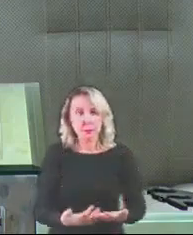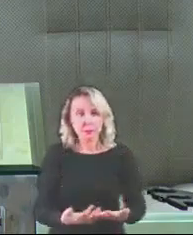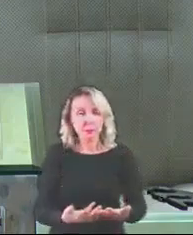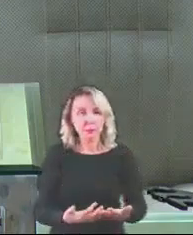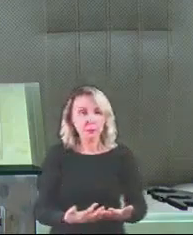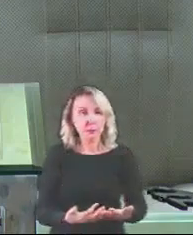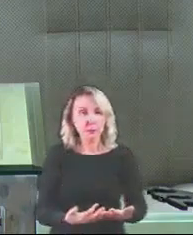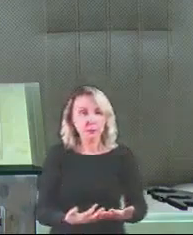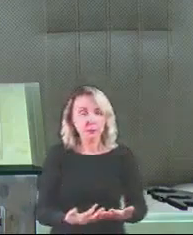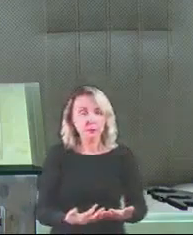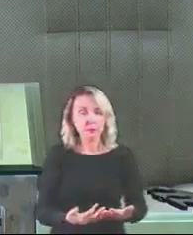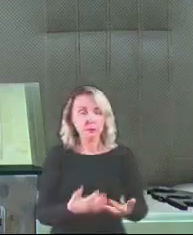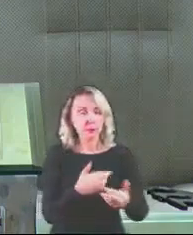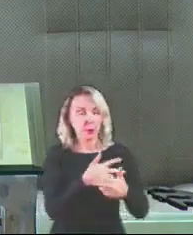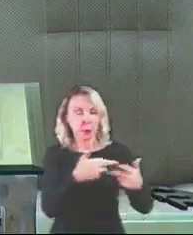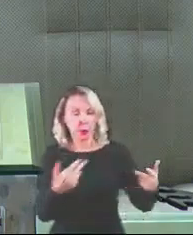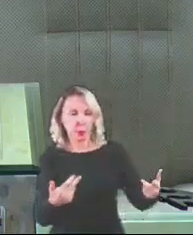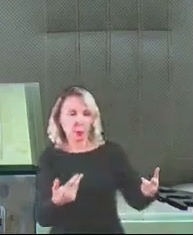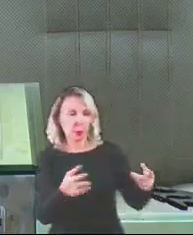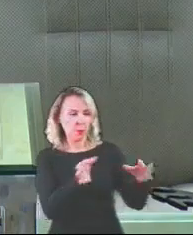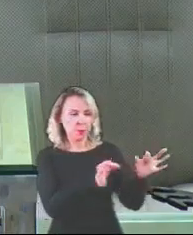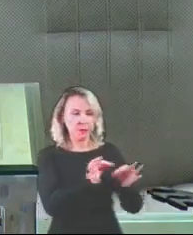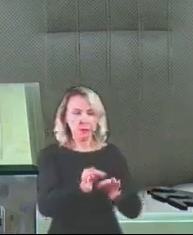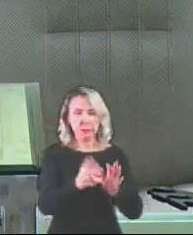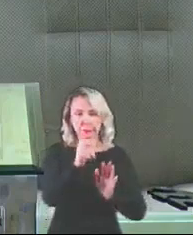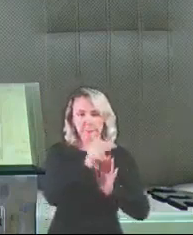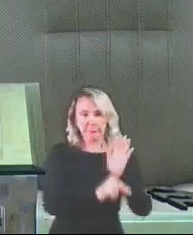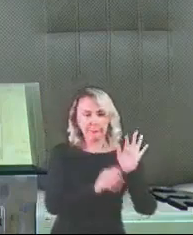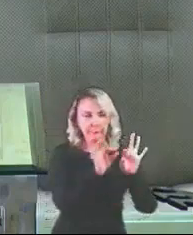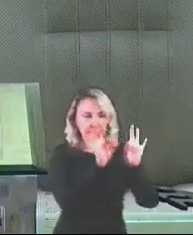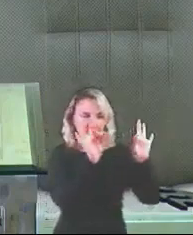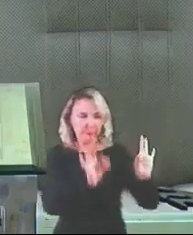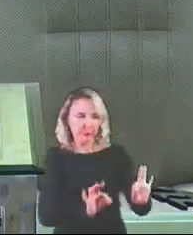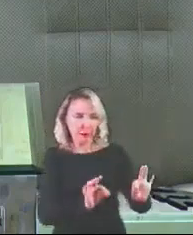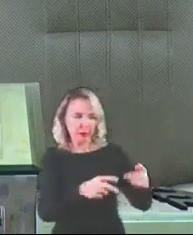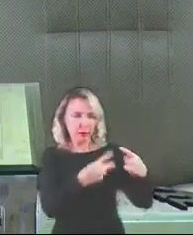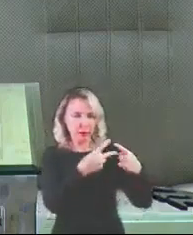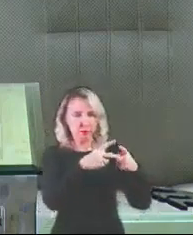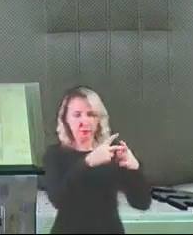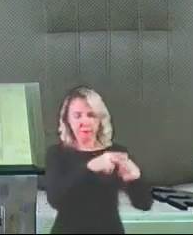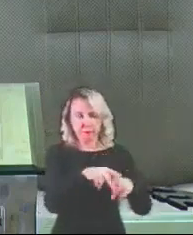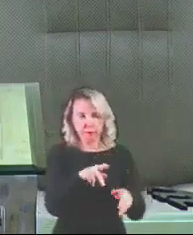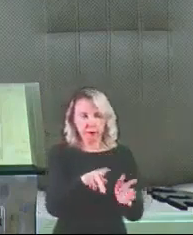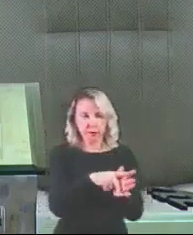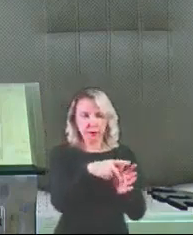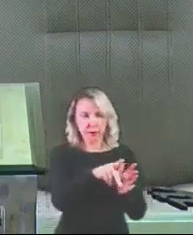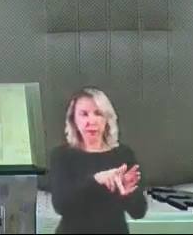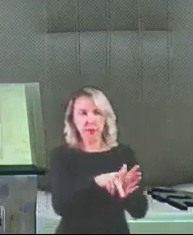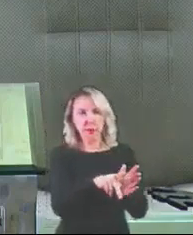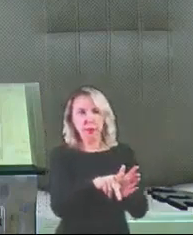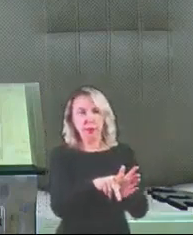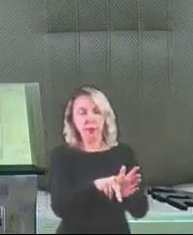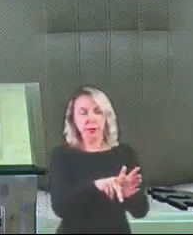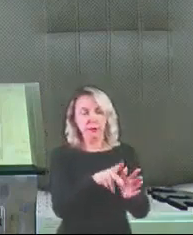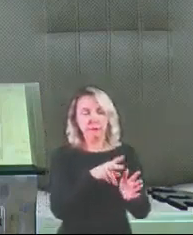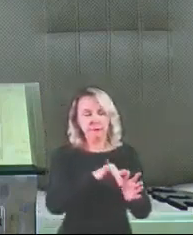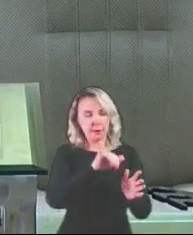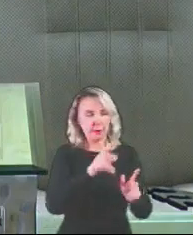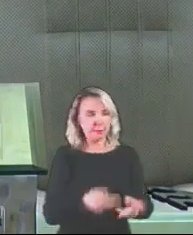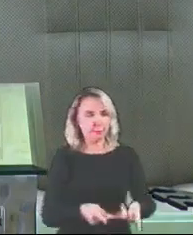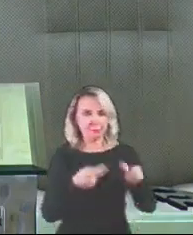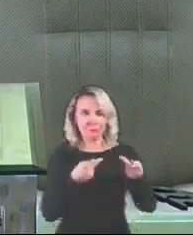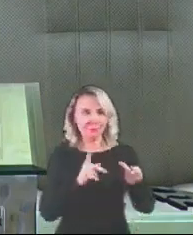nenhuma ferramenta preparada contra a nossa vida vai prosperar. E nenhuma língua que se levantar em